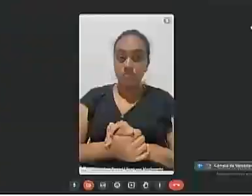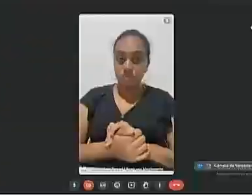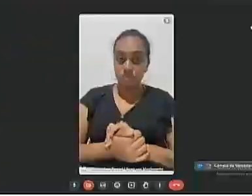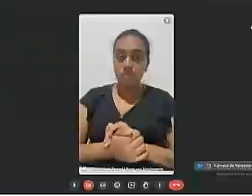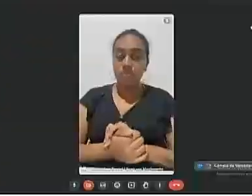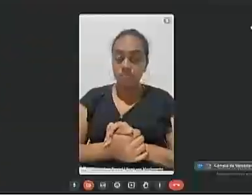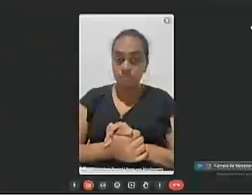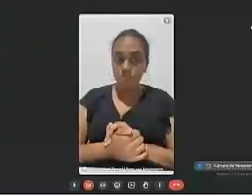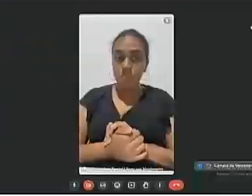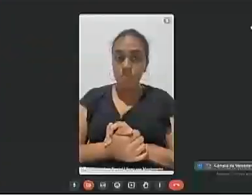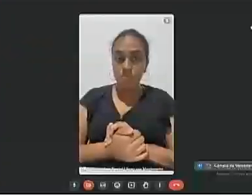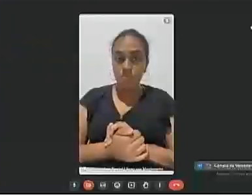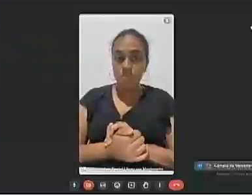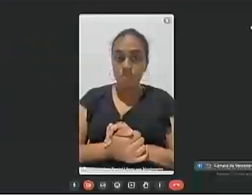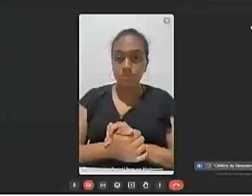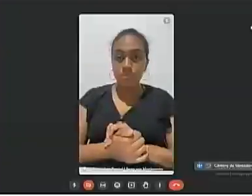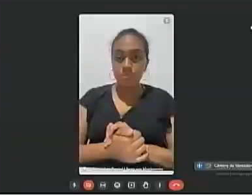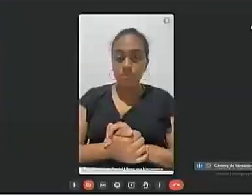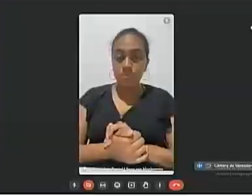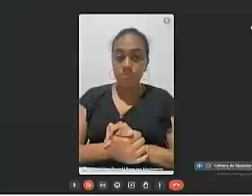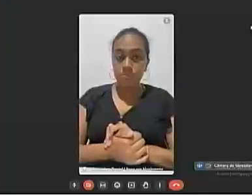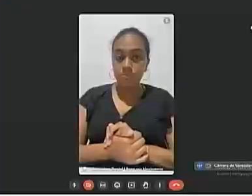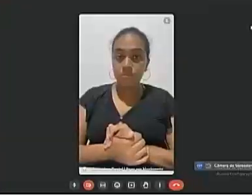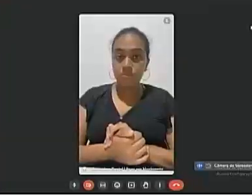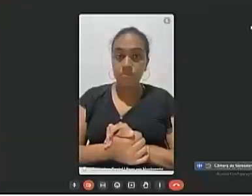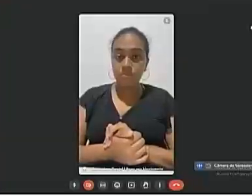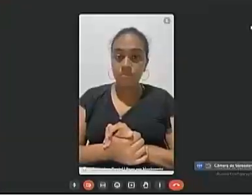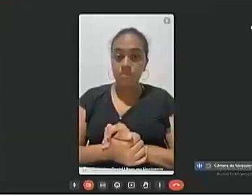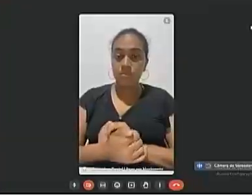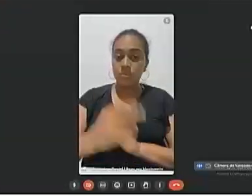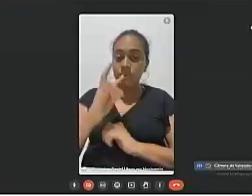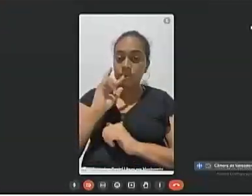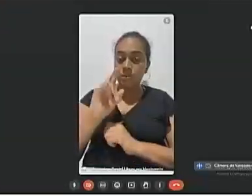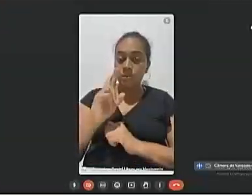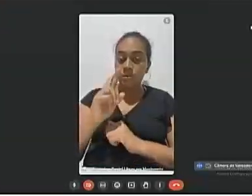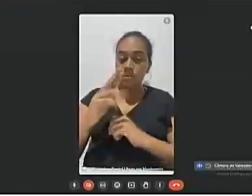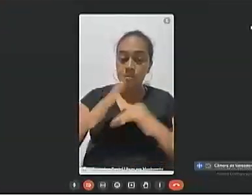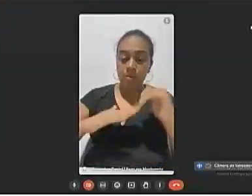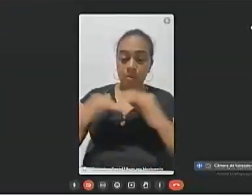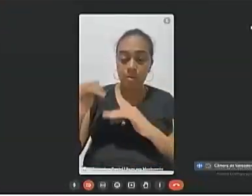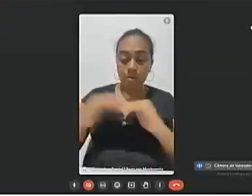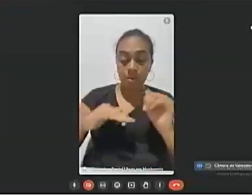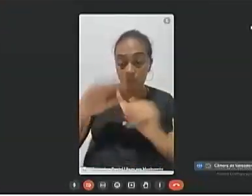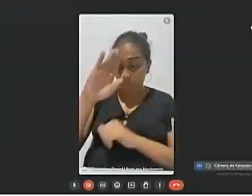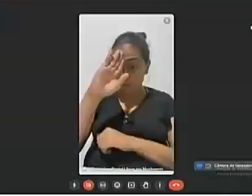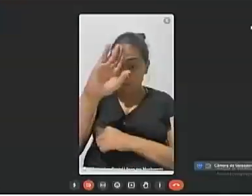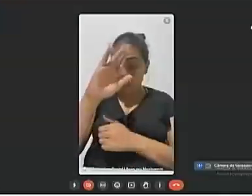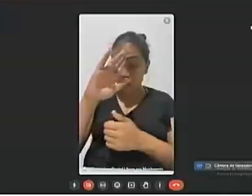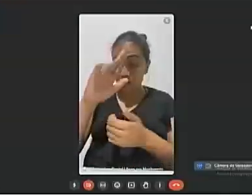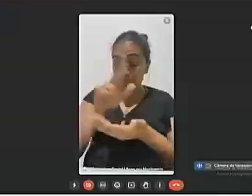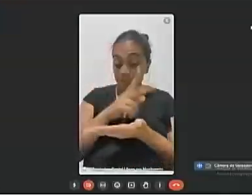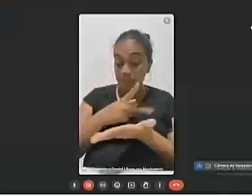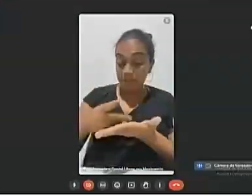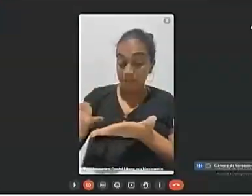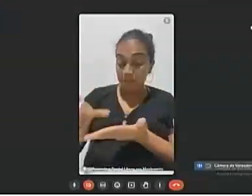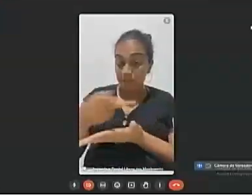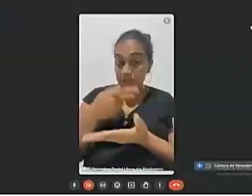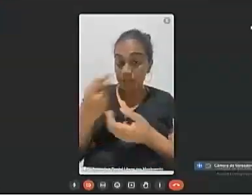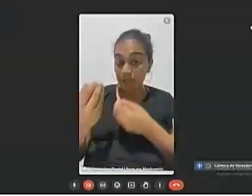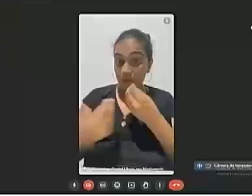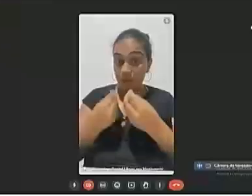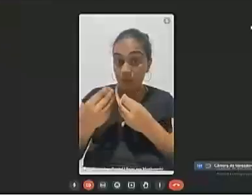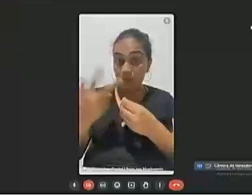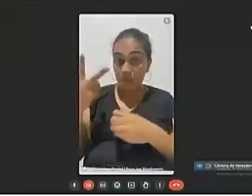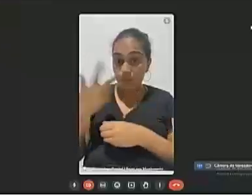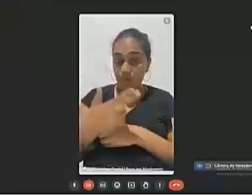resultou? Como que seria feita essa obra? A calha principal do rio está desenhada aqui num corte transversal